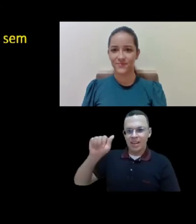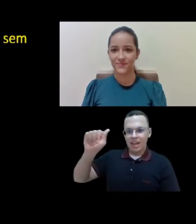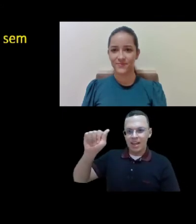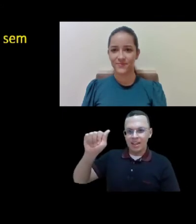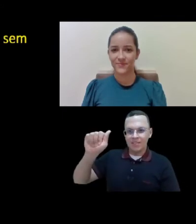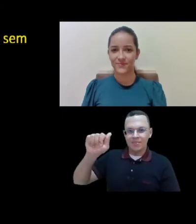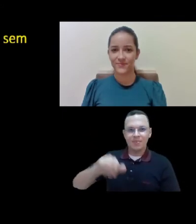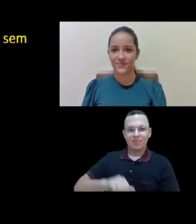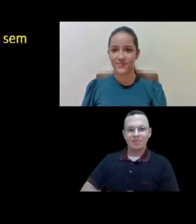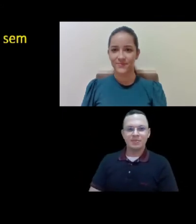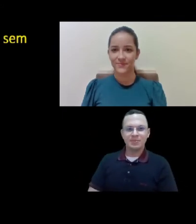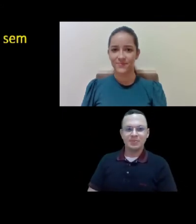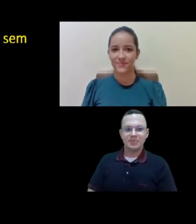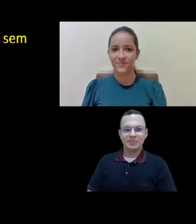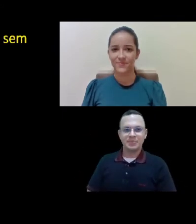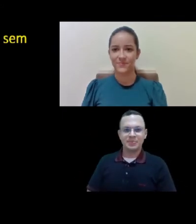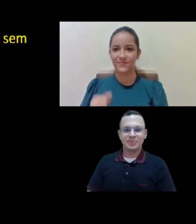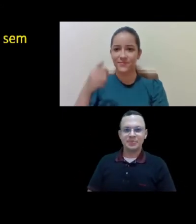A,